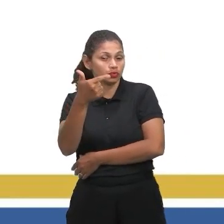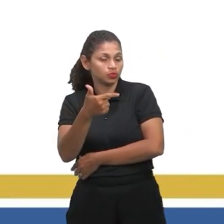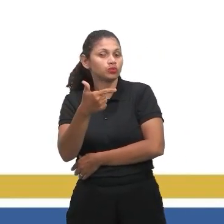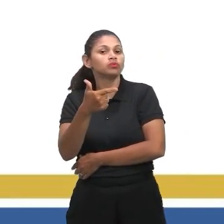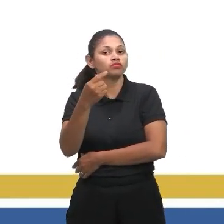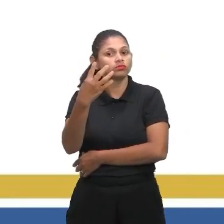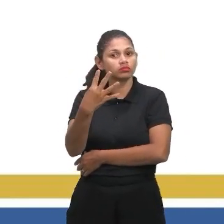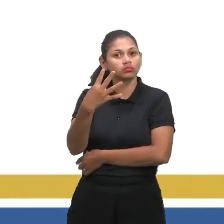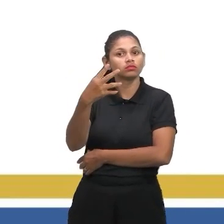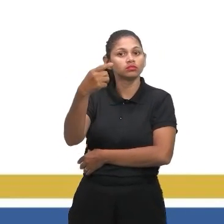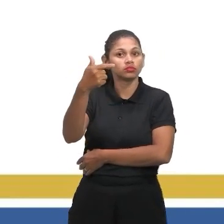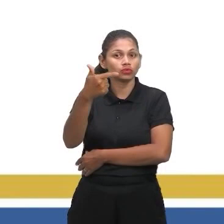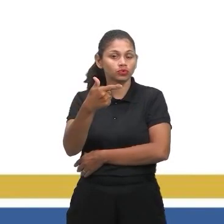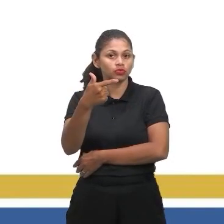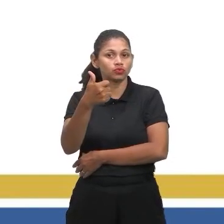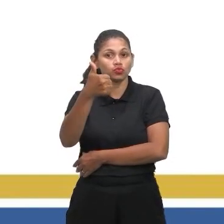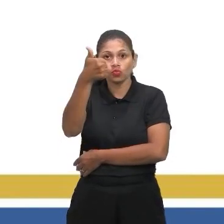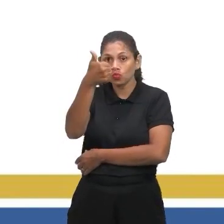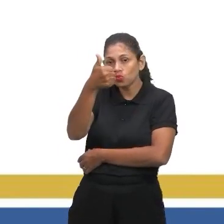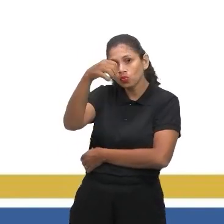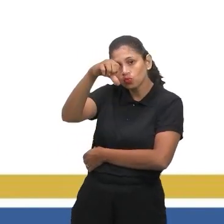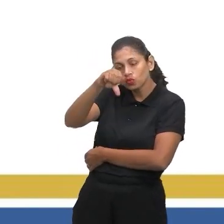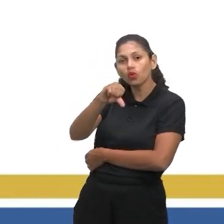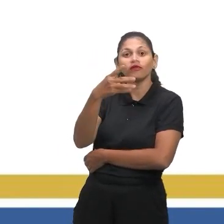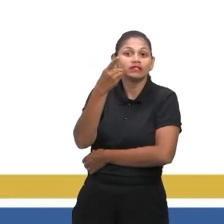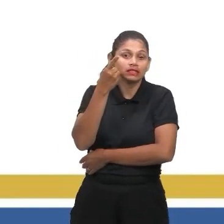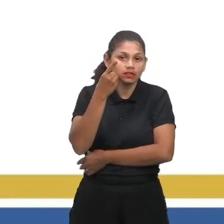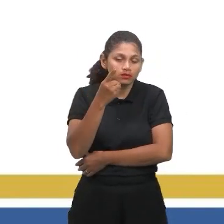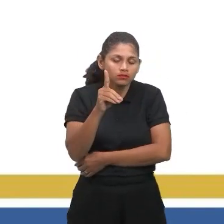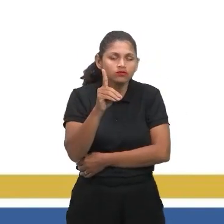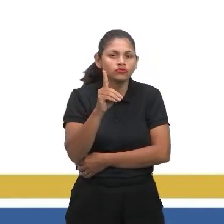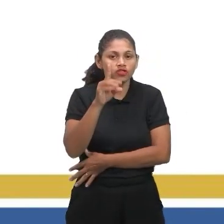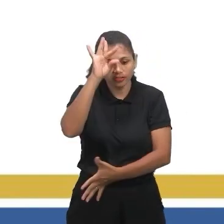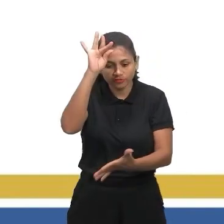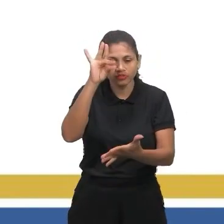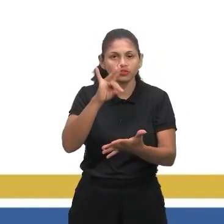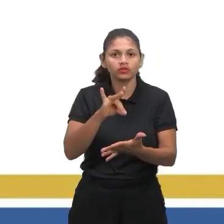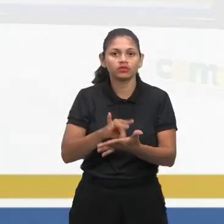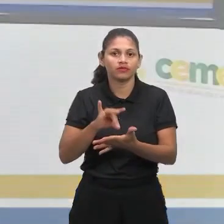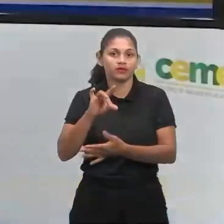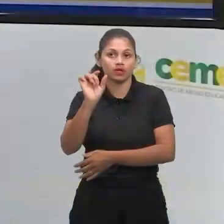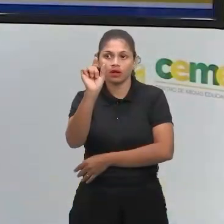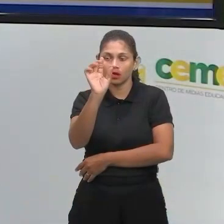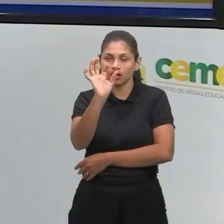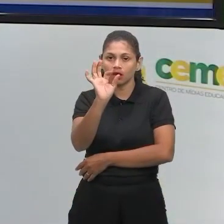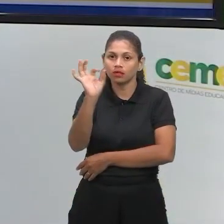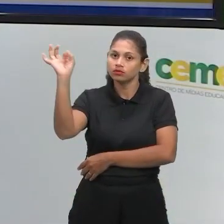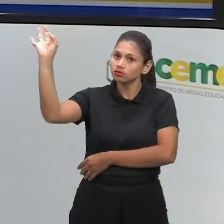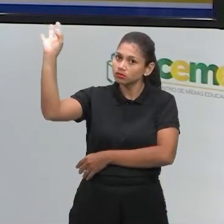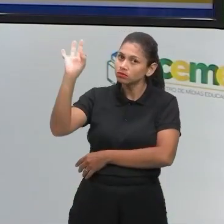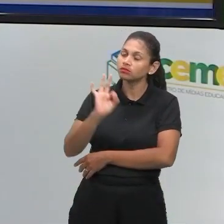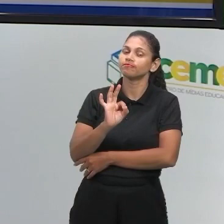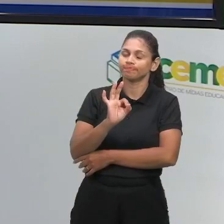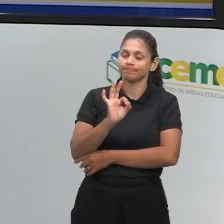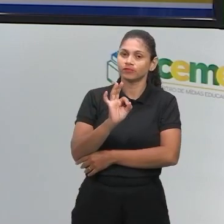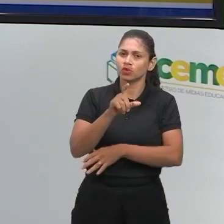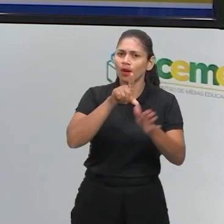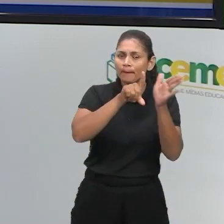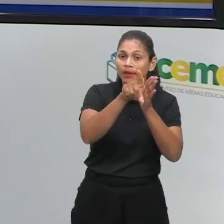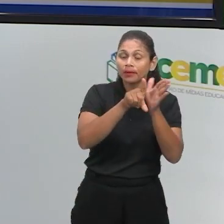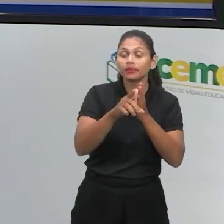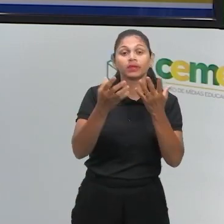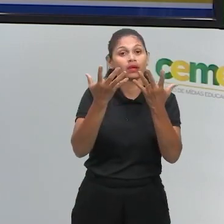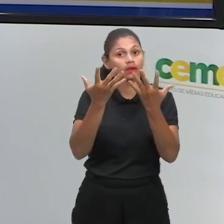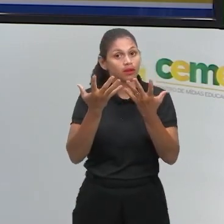365,24219 dias de um ano solar real. Ou seja, existe aí uma diferença. Então a questão, basicamente, ela quer saber qual que é